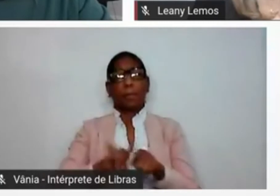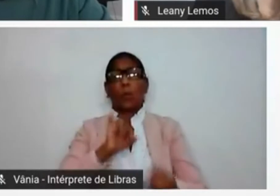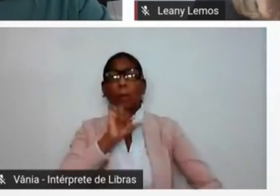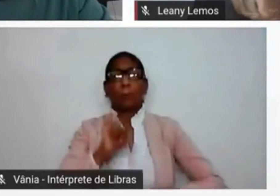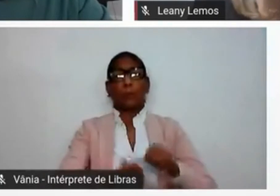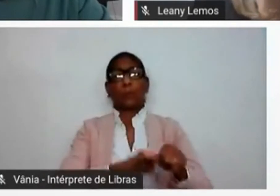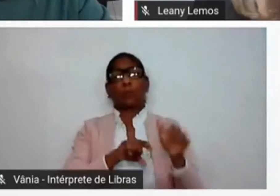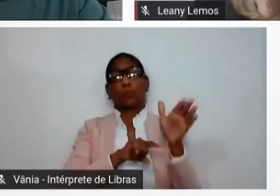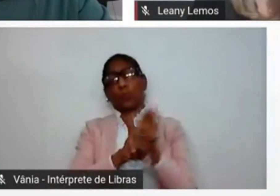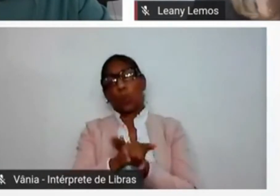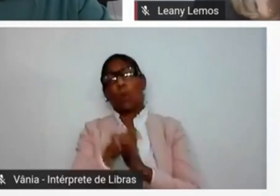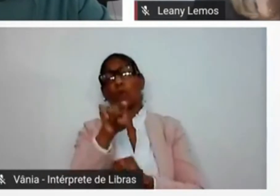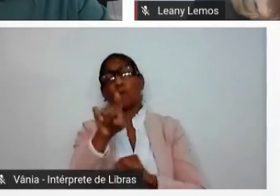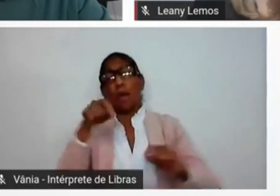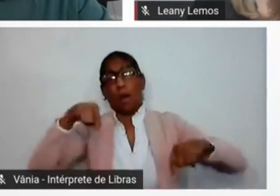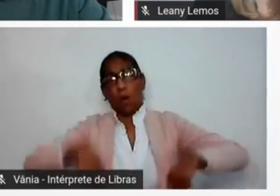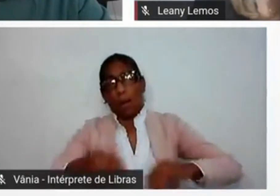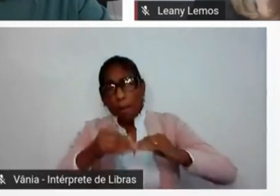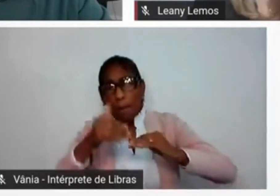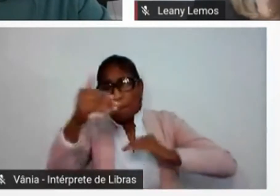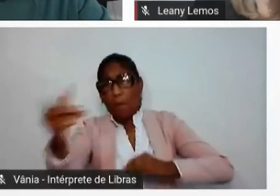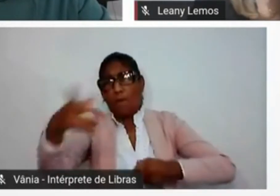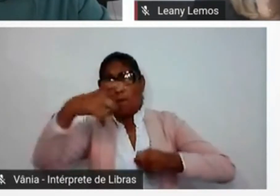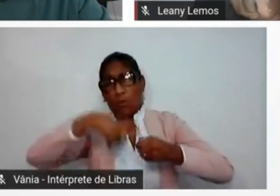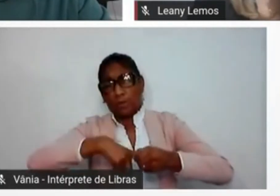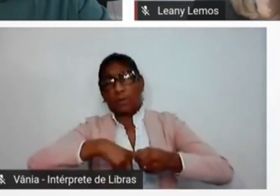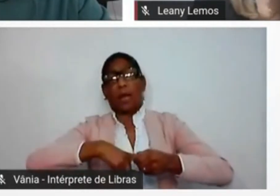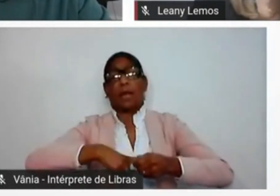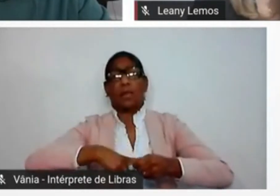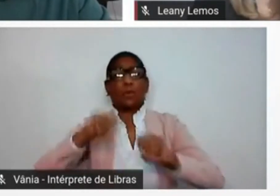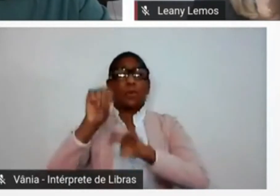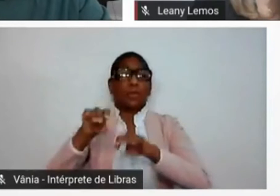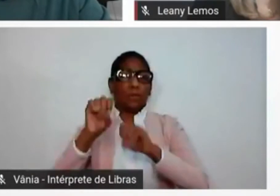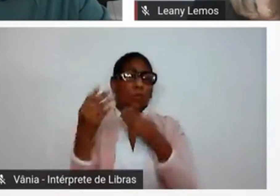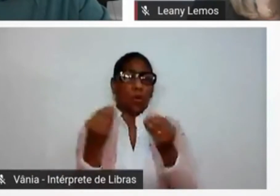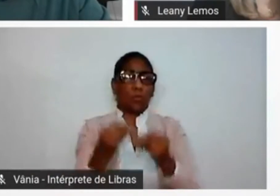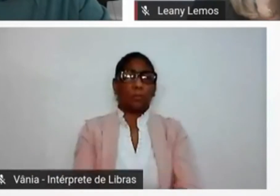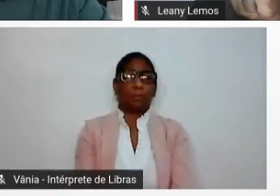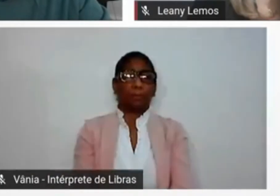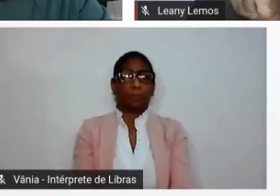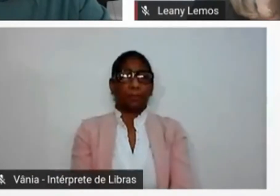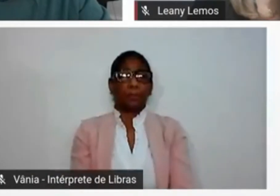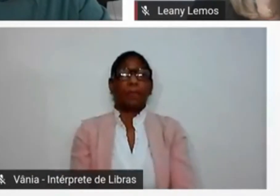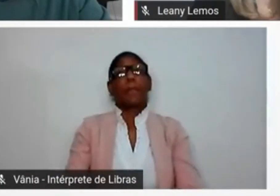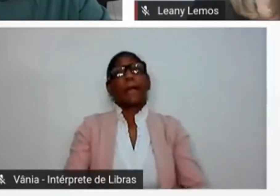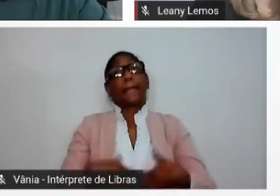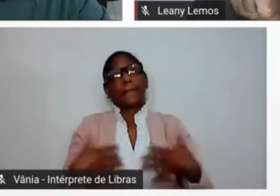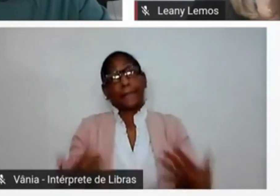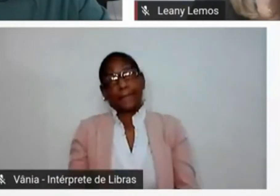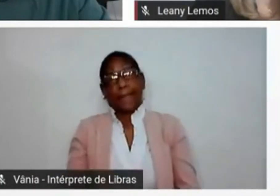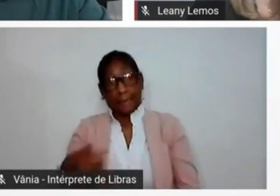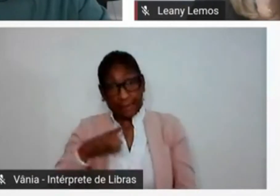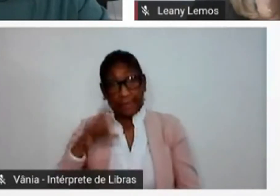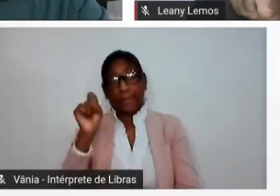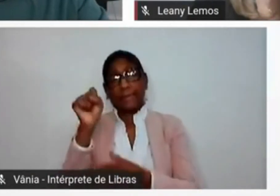o governo a planejar o retorno das atividades de educação nas próximas semanas? Há segurança para retorno